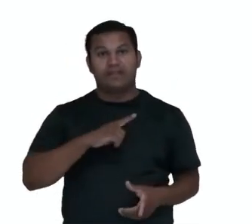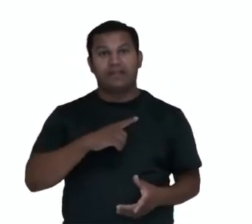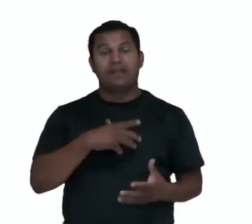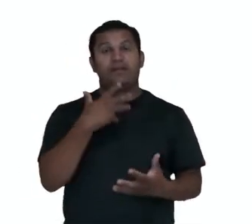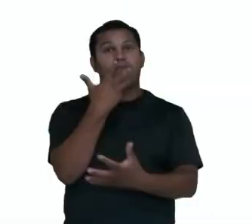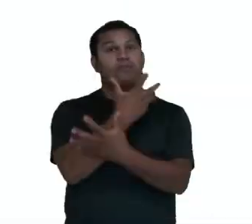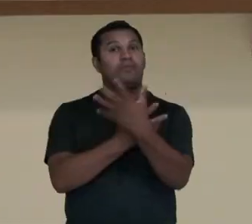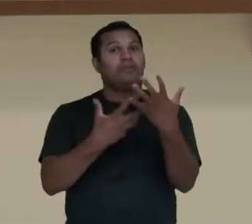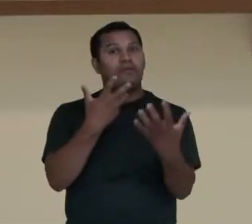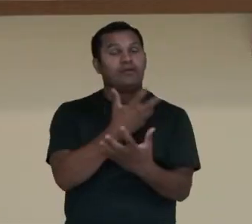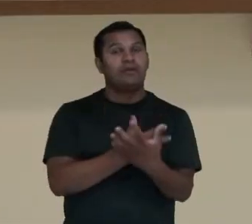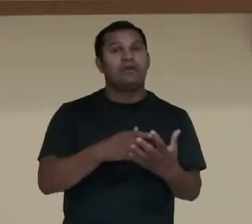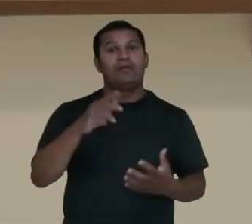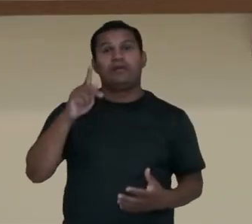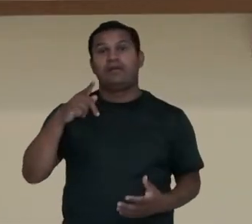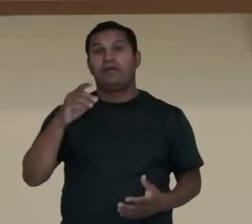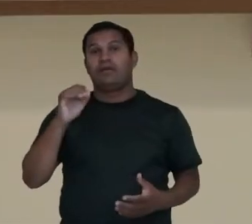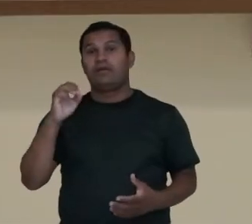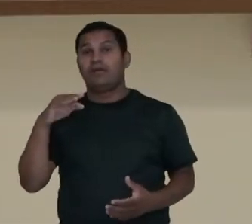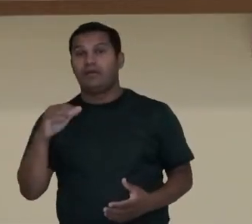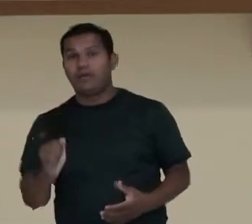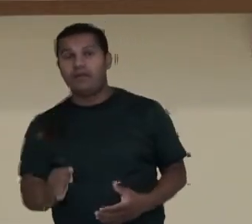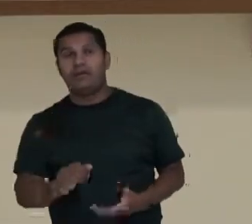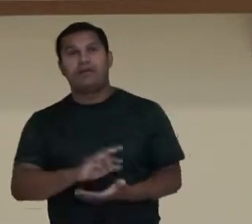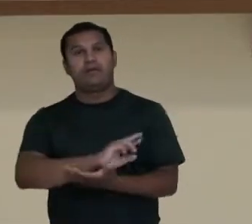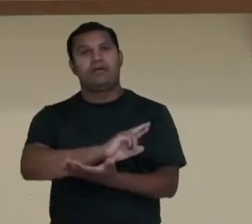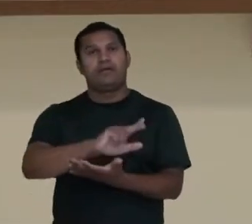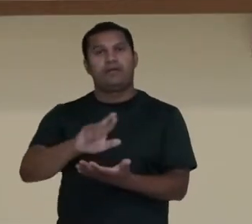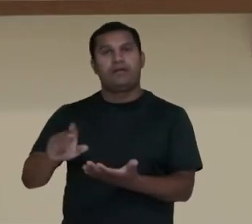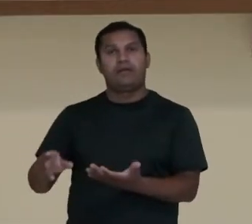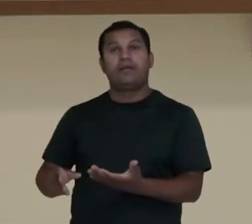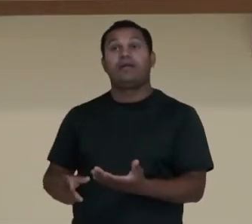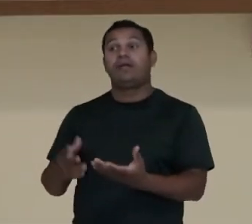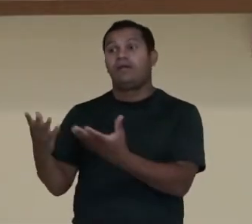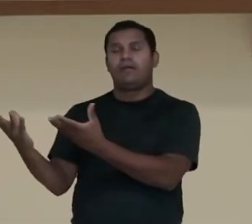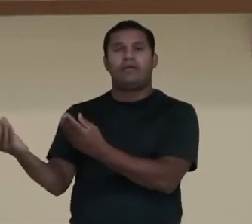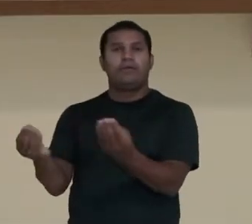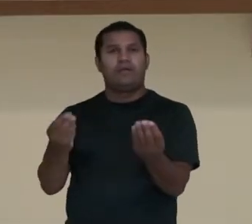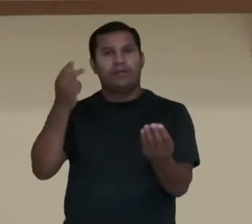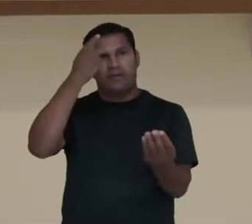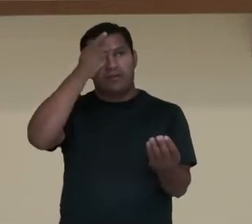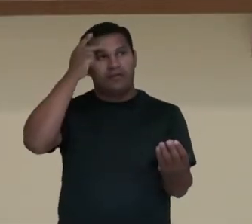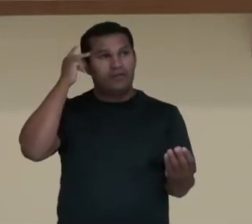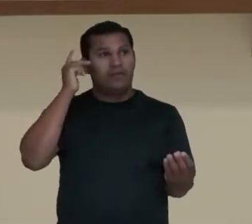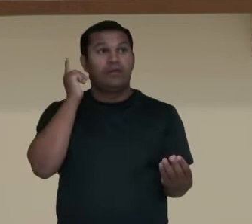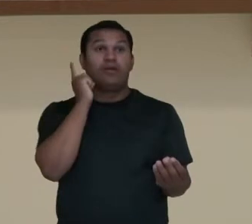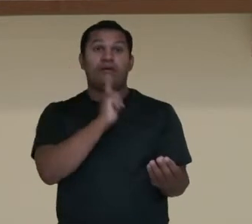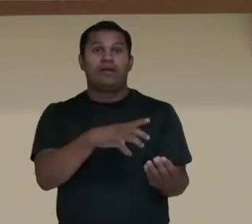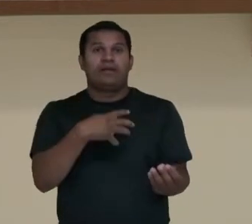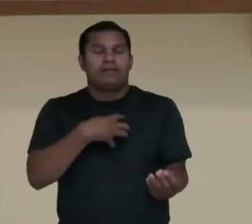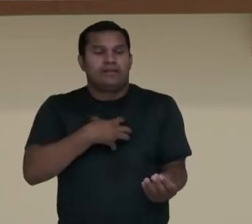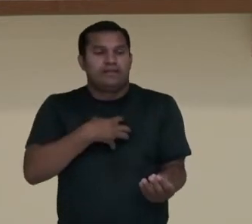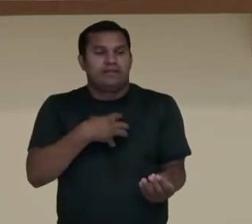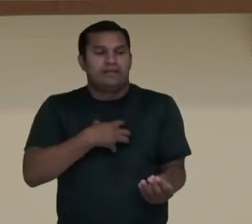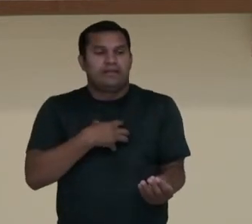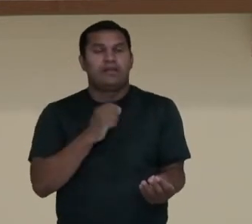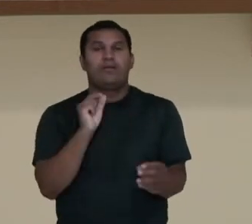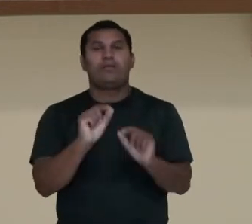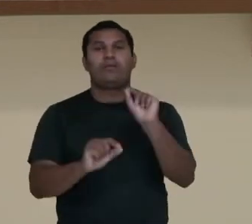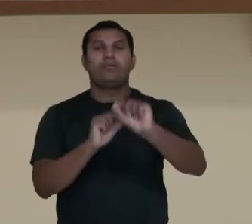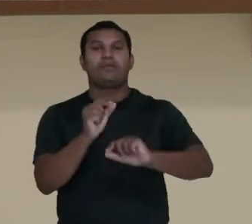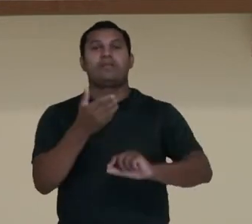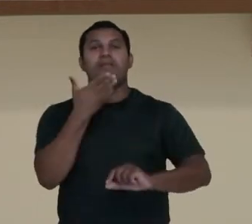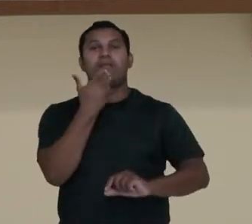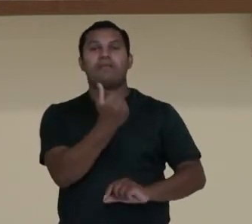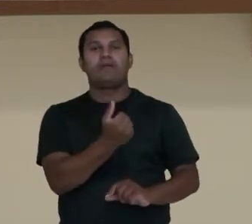leituras, ou seja, cada um que lê um poema compreende, sente dele aquilo que melhor casar